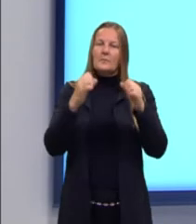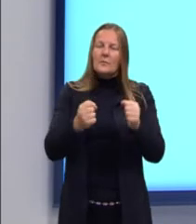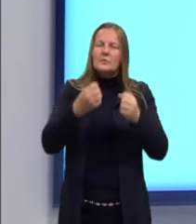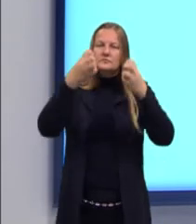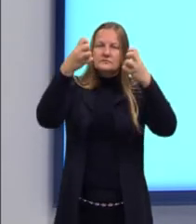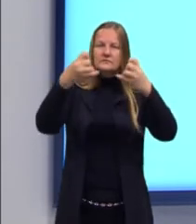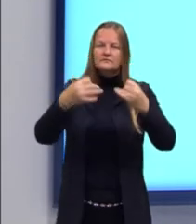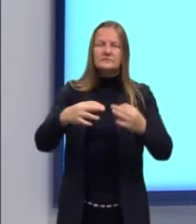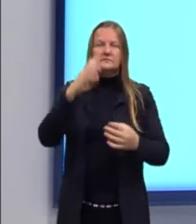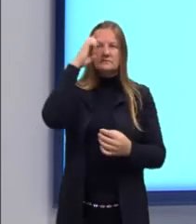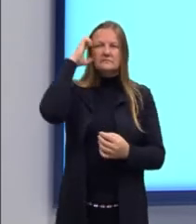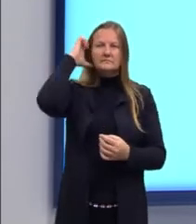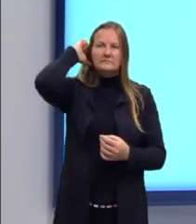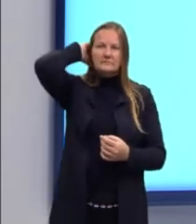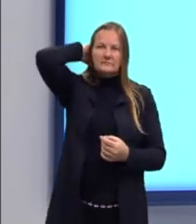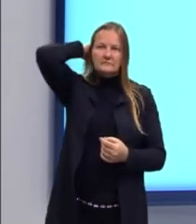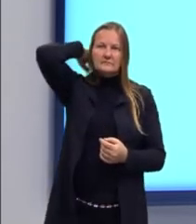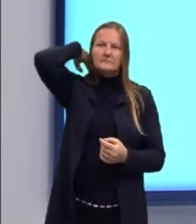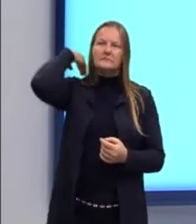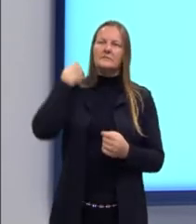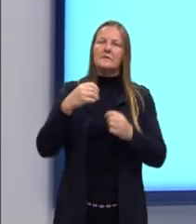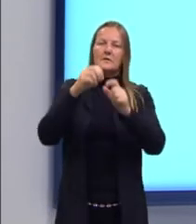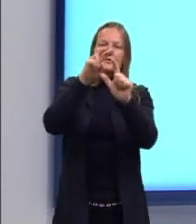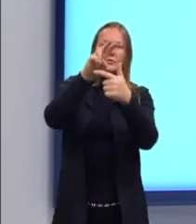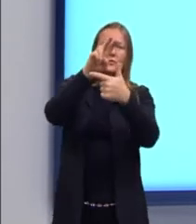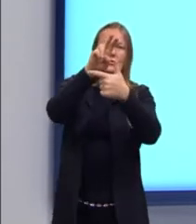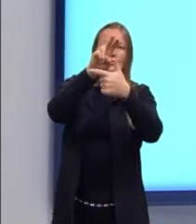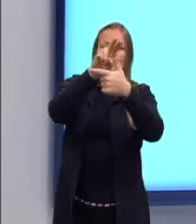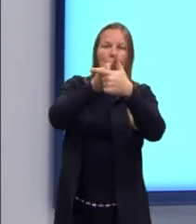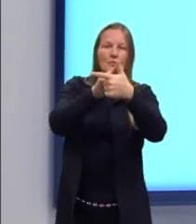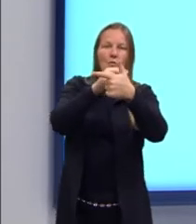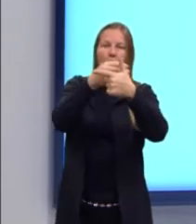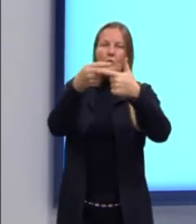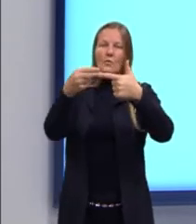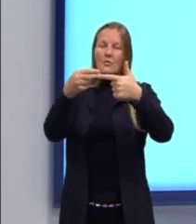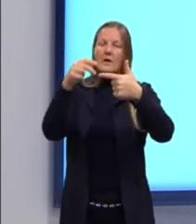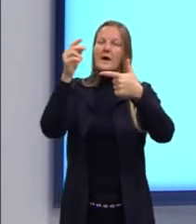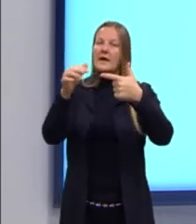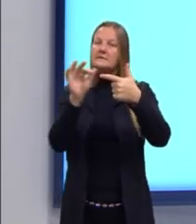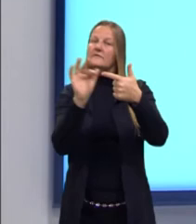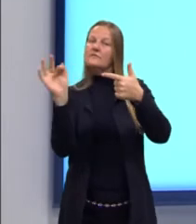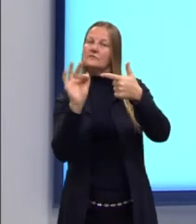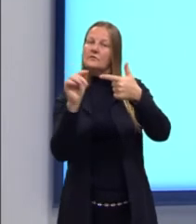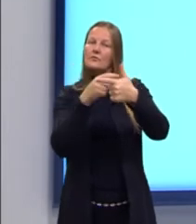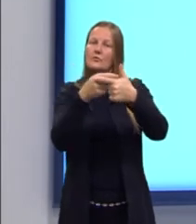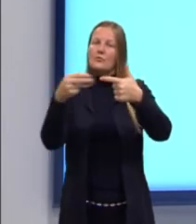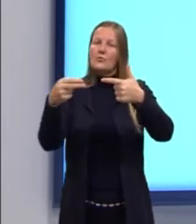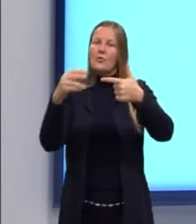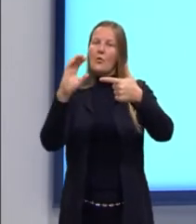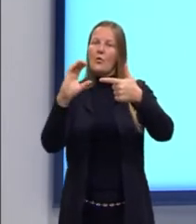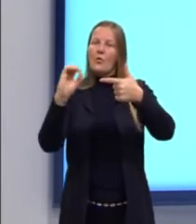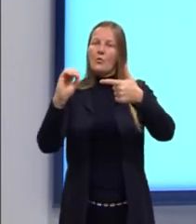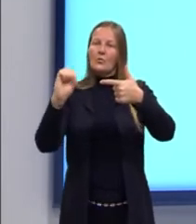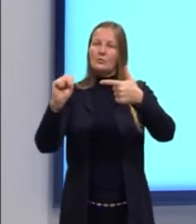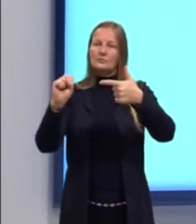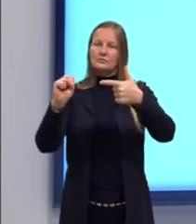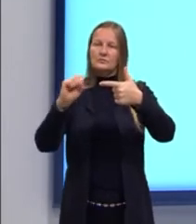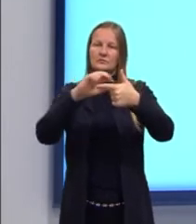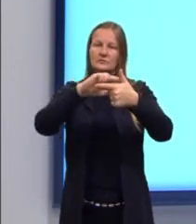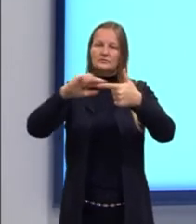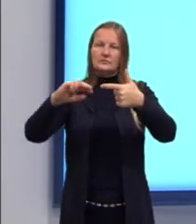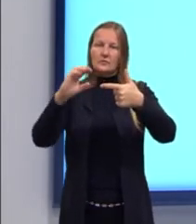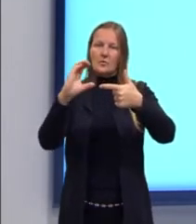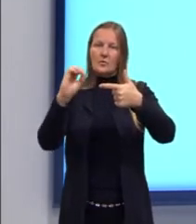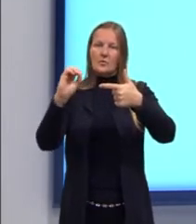essa função ela é uma função cosseno isso quando a gente imagina a função CN e cosseno naquele formato